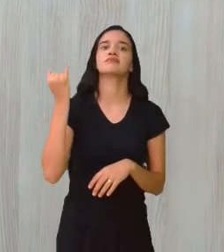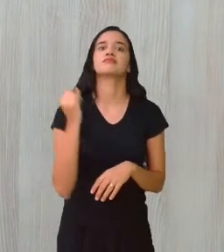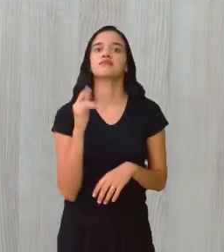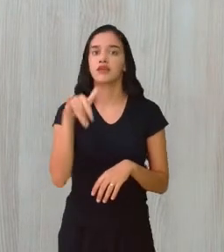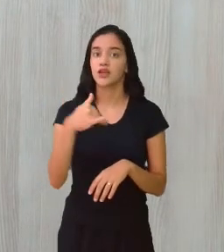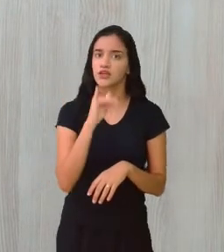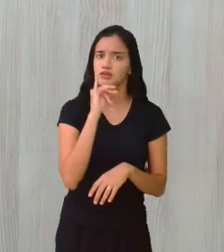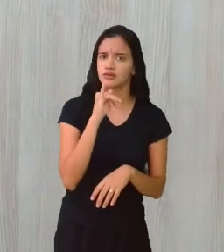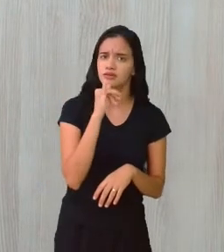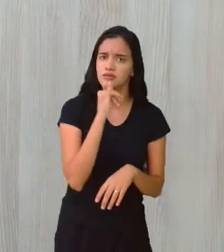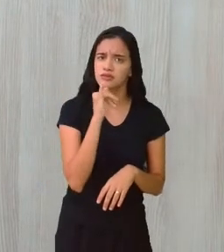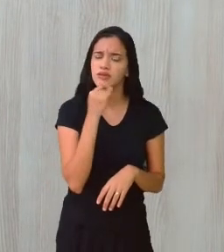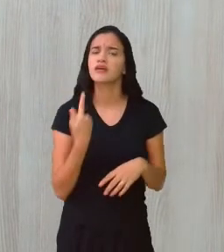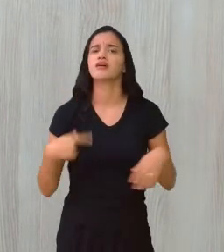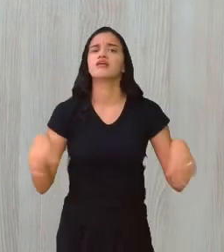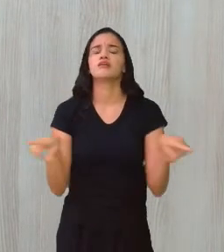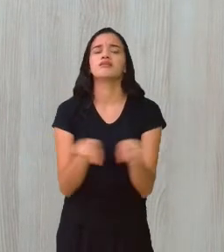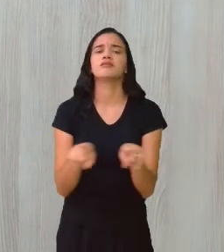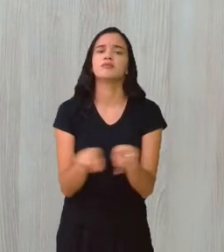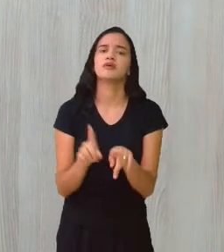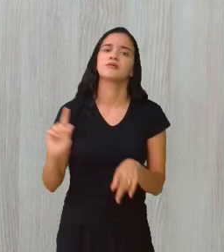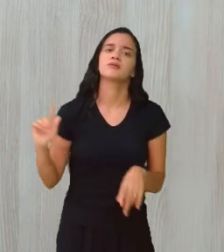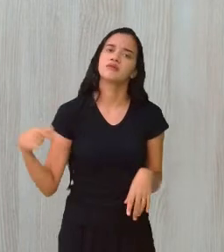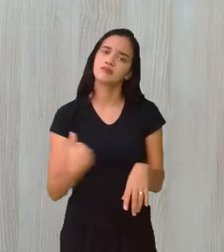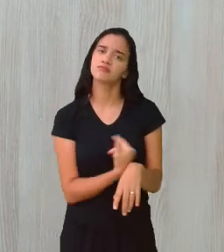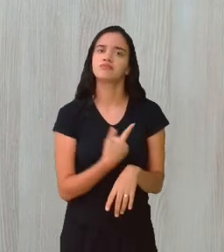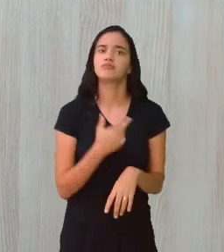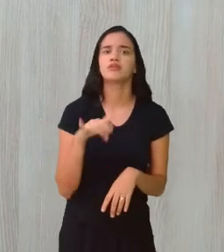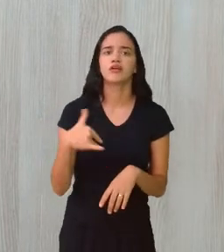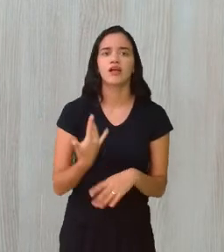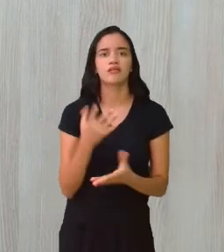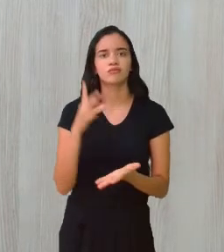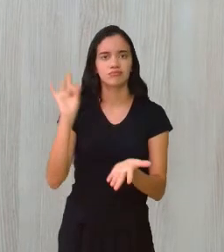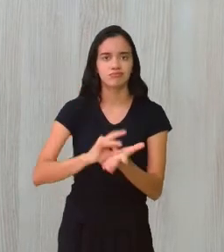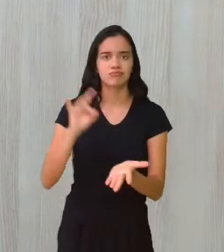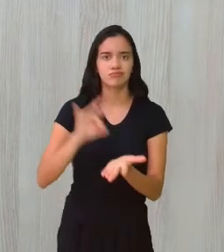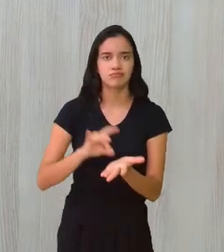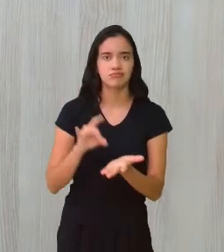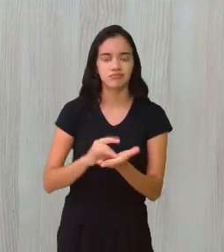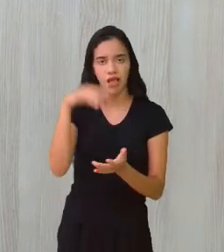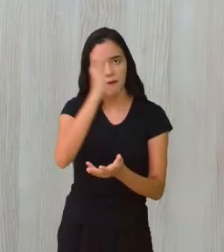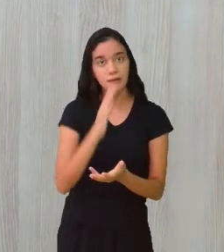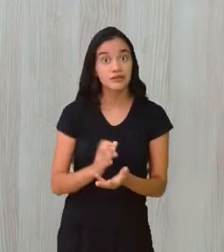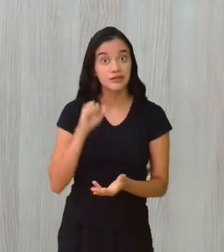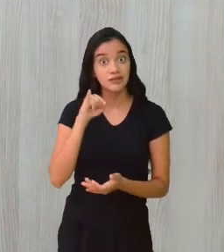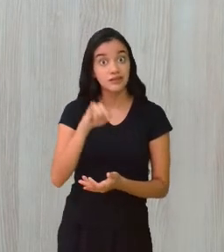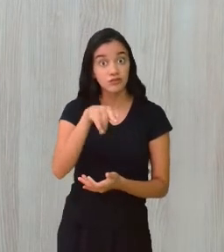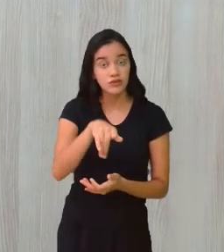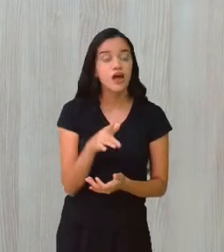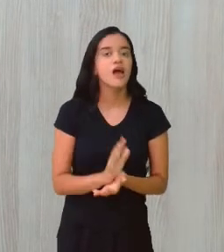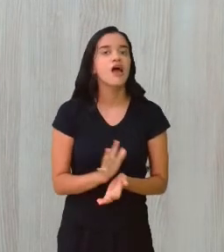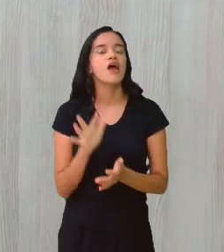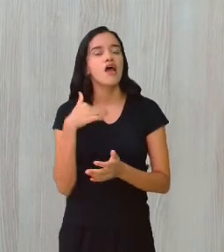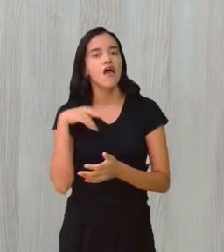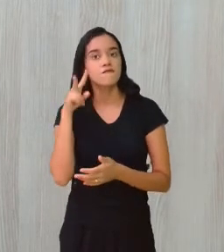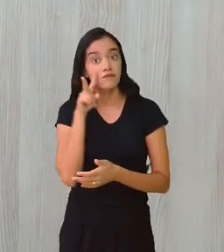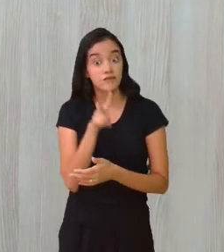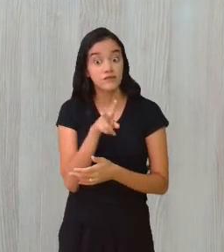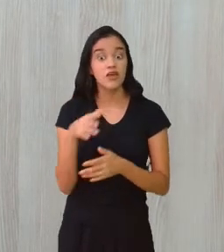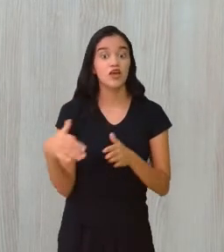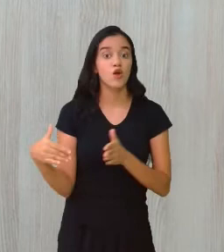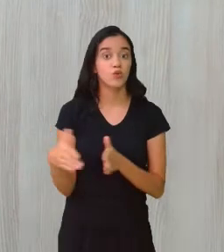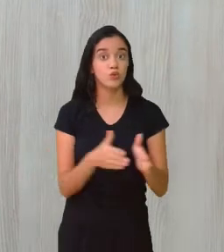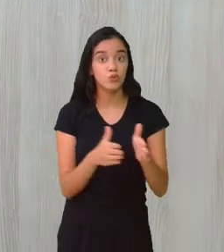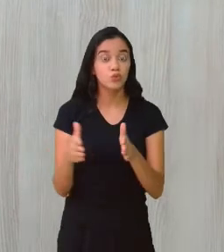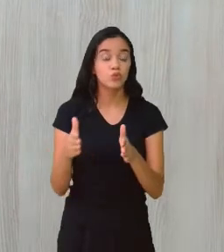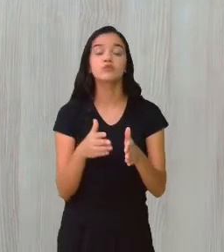esses exemplos sirvam também, né, para a gente, para a nossa realidade aqui brasileira. Porque se você vê os rios, né, do nosso Brasil